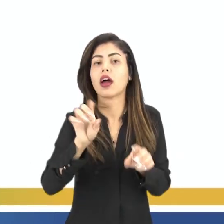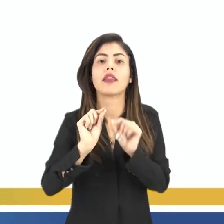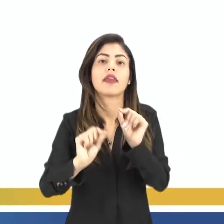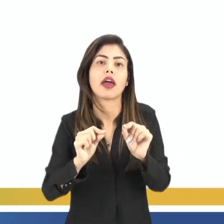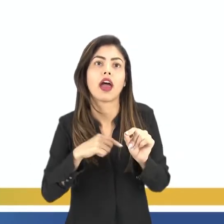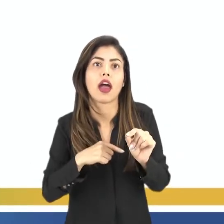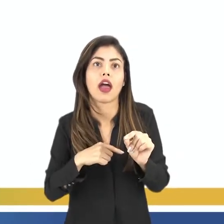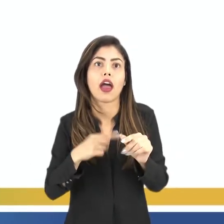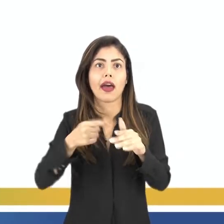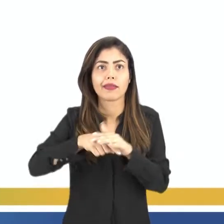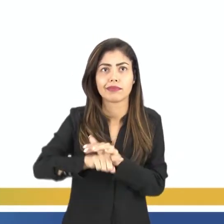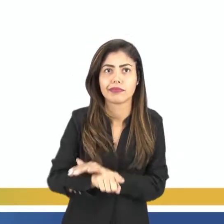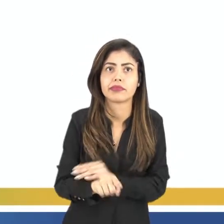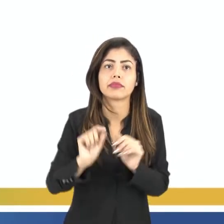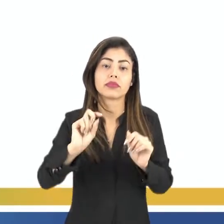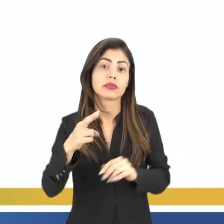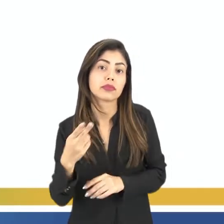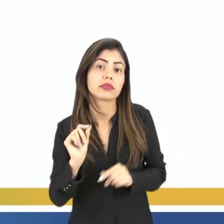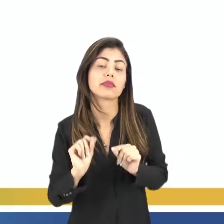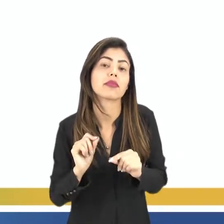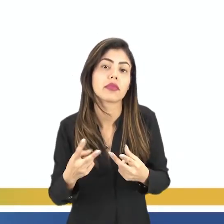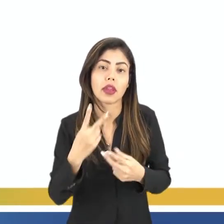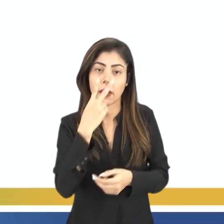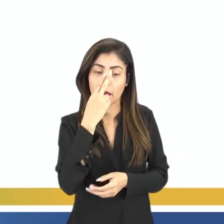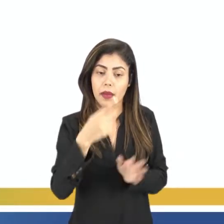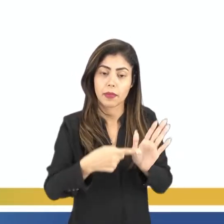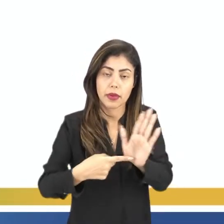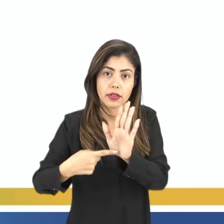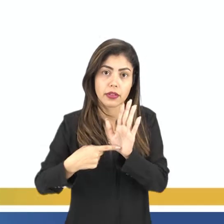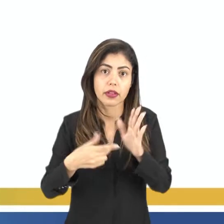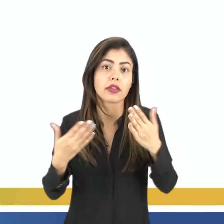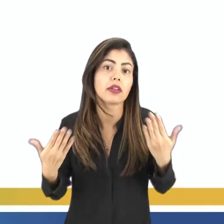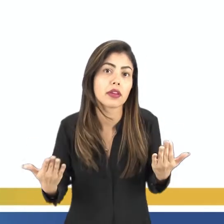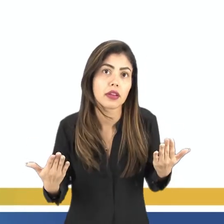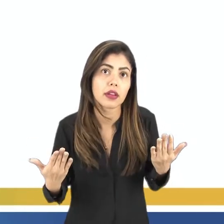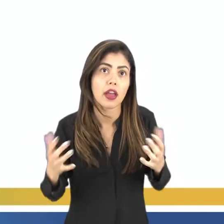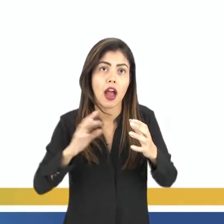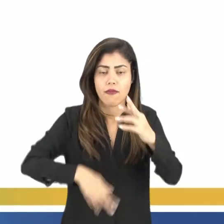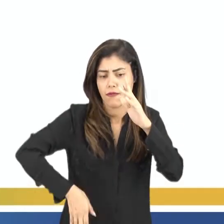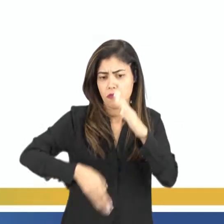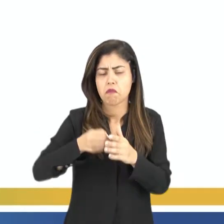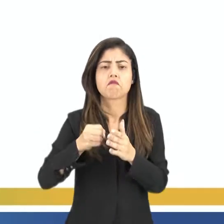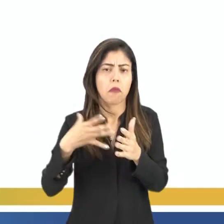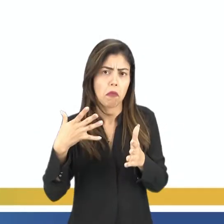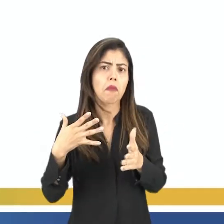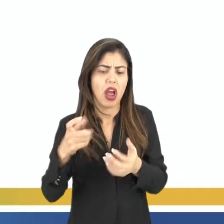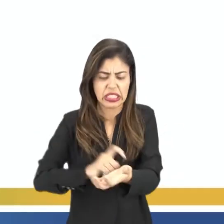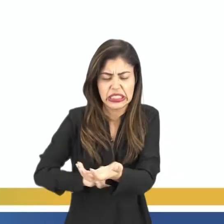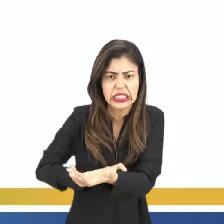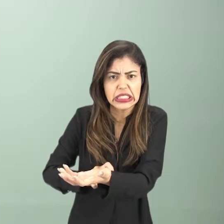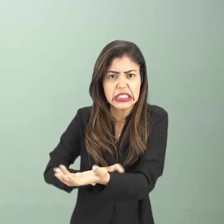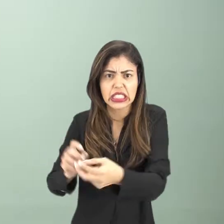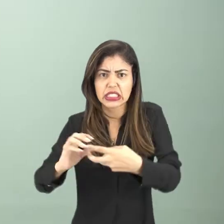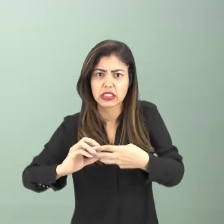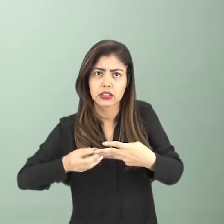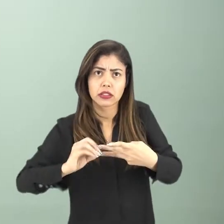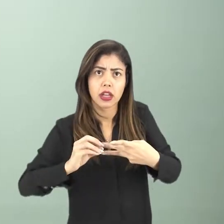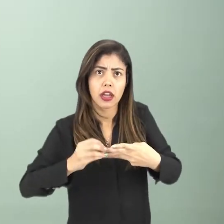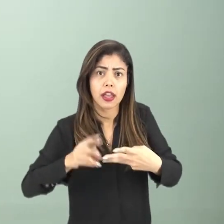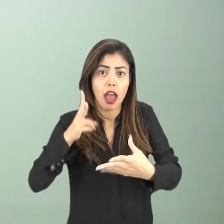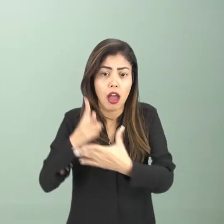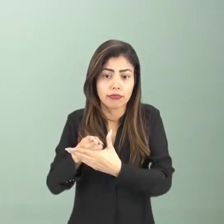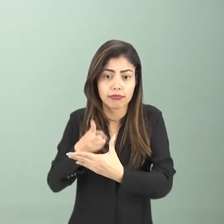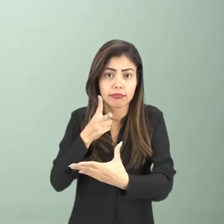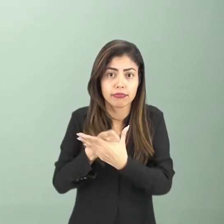é inervado, ou seja, ele vai apresentar aí diversas células nervosas. Em caso de